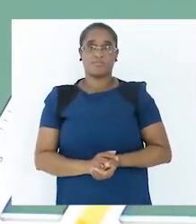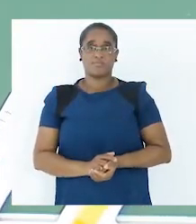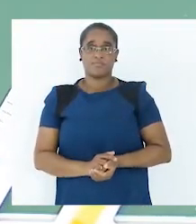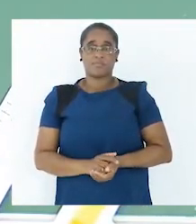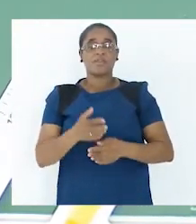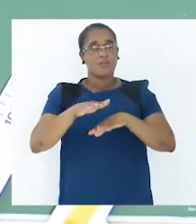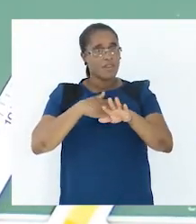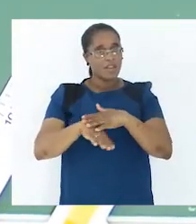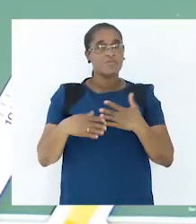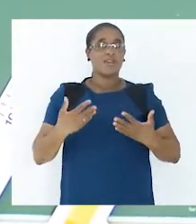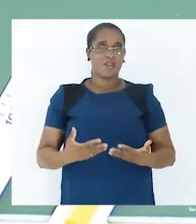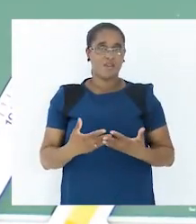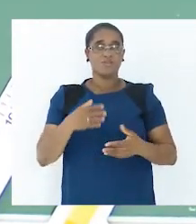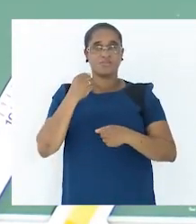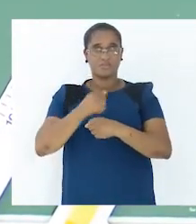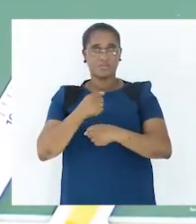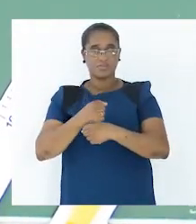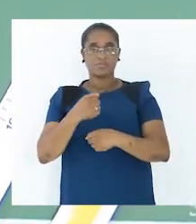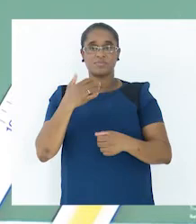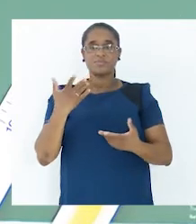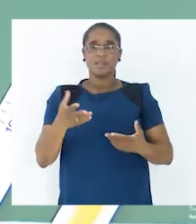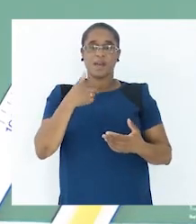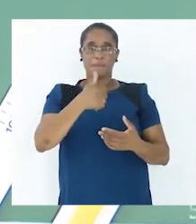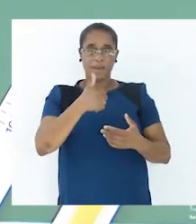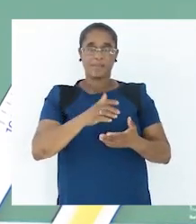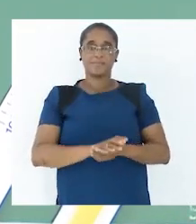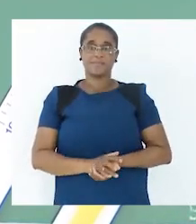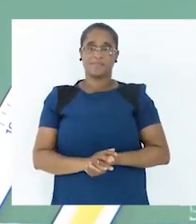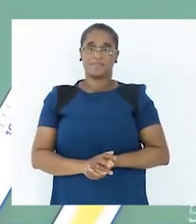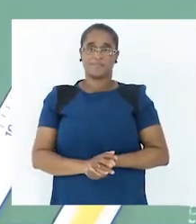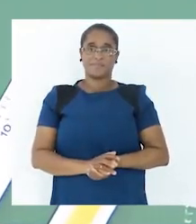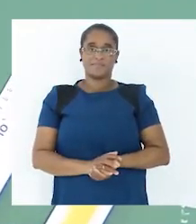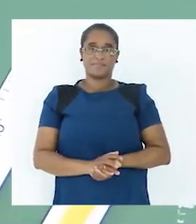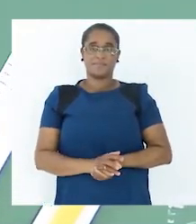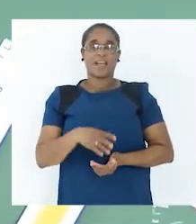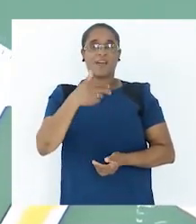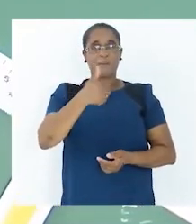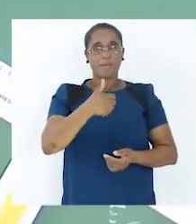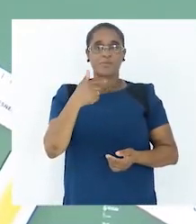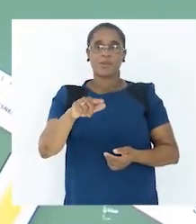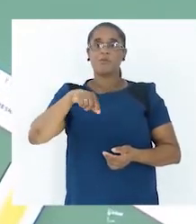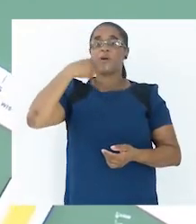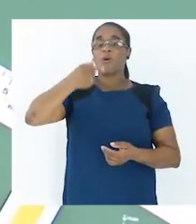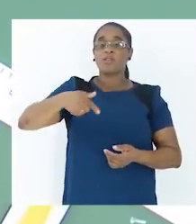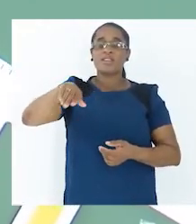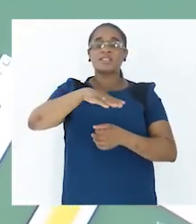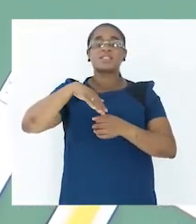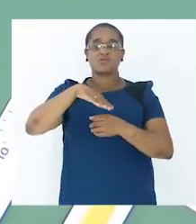Faremos então agora o exercício da linha B. A linha B temos uma outra